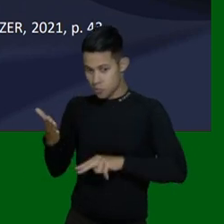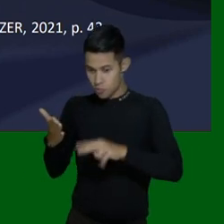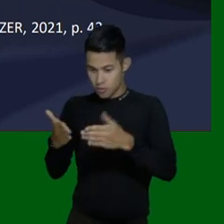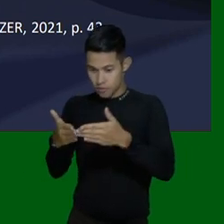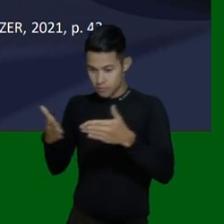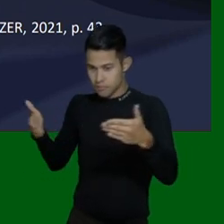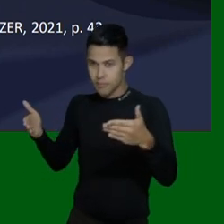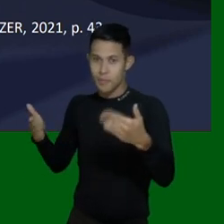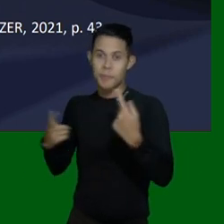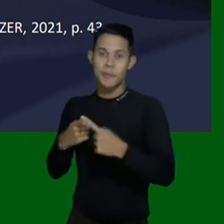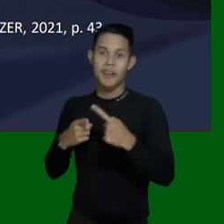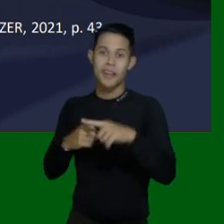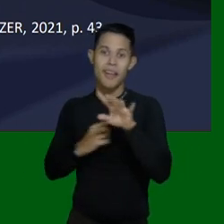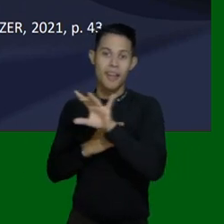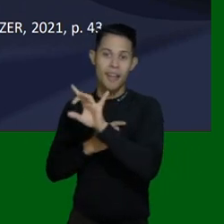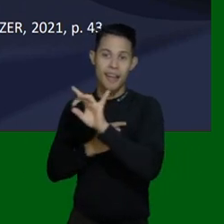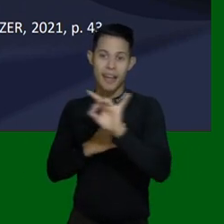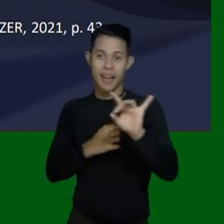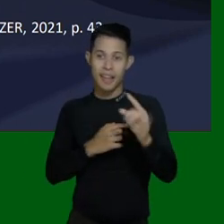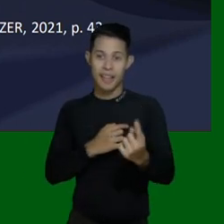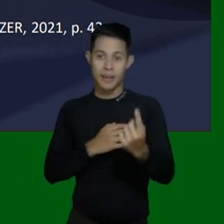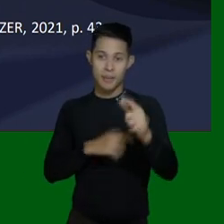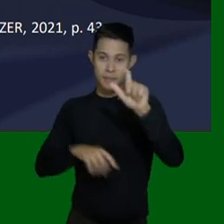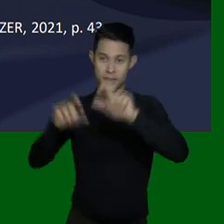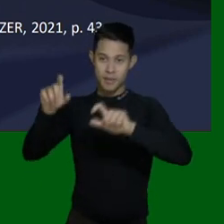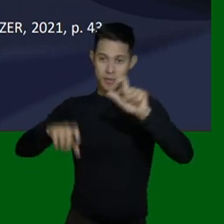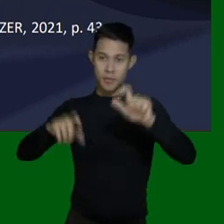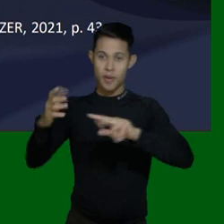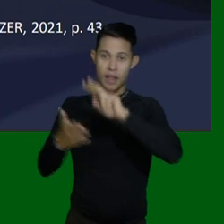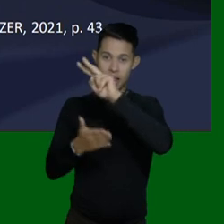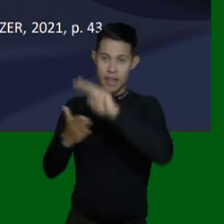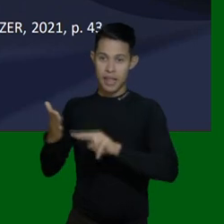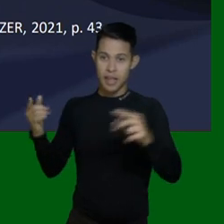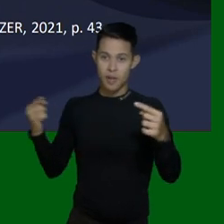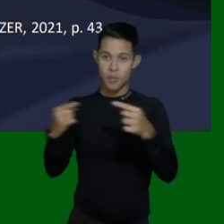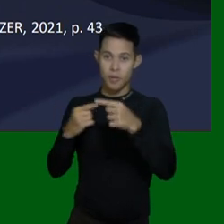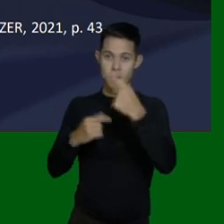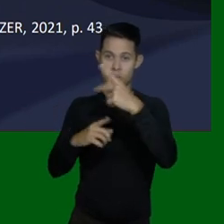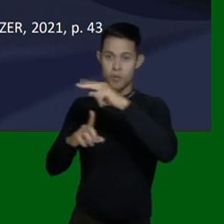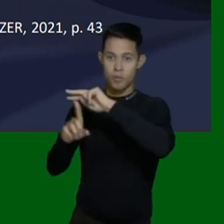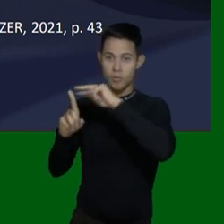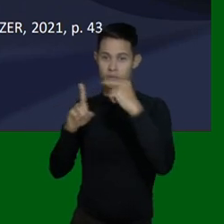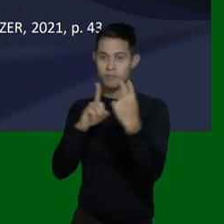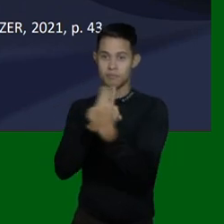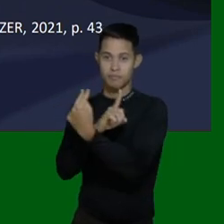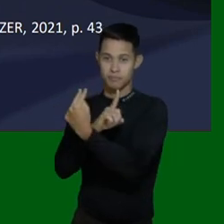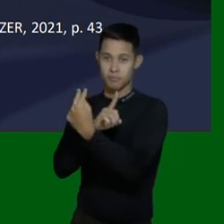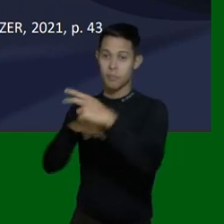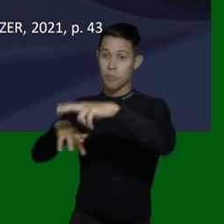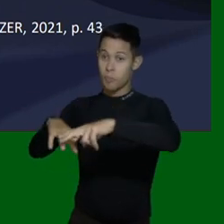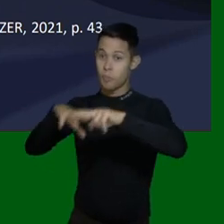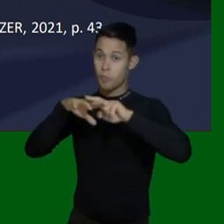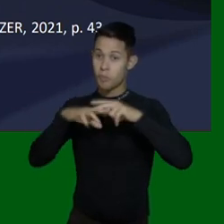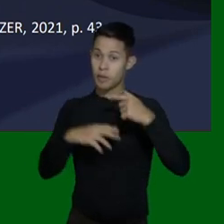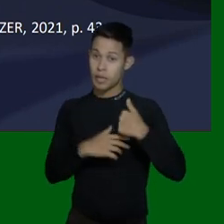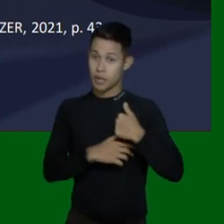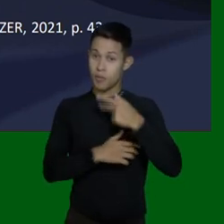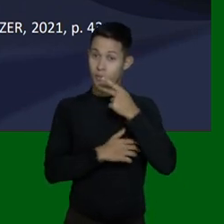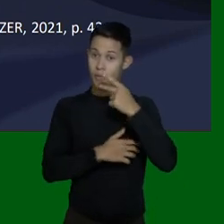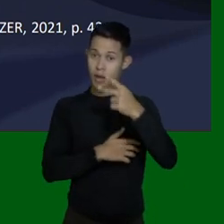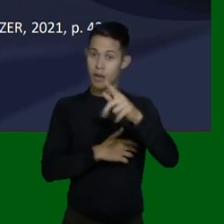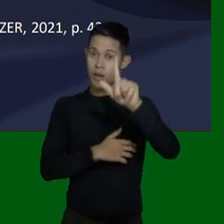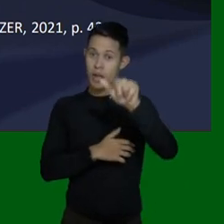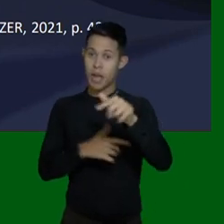lê conforme a sua posição a sua perspectiva então quando eu digo que é uma vitória